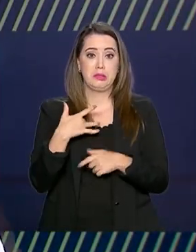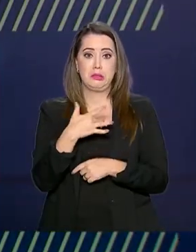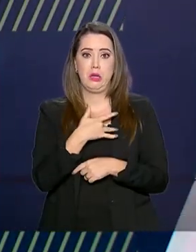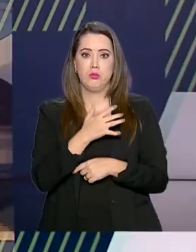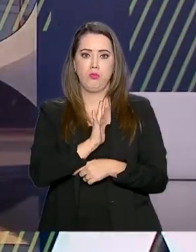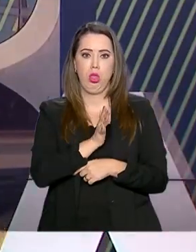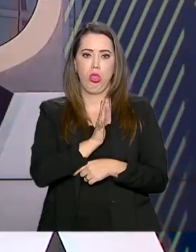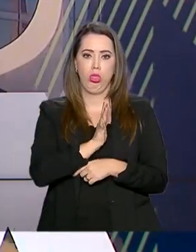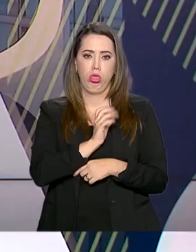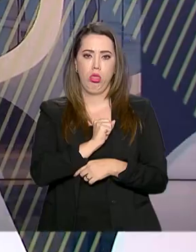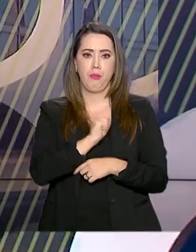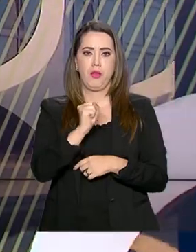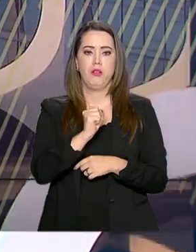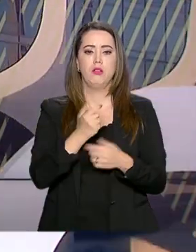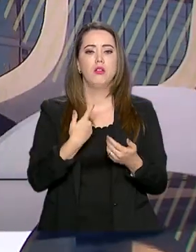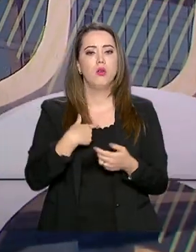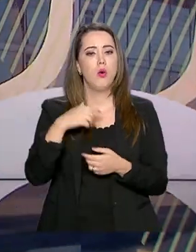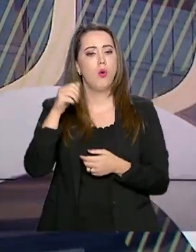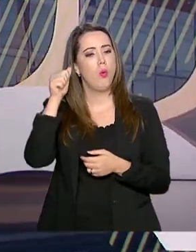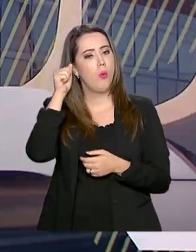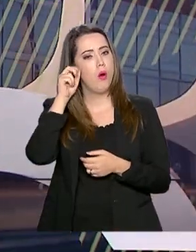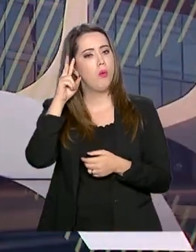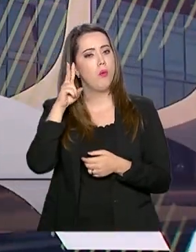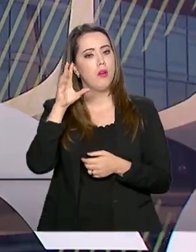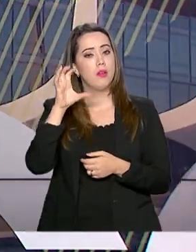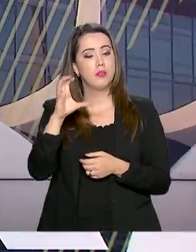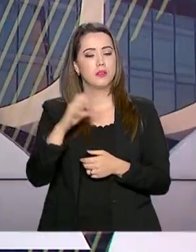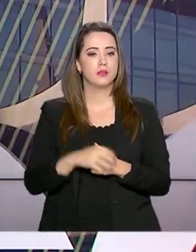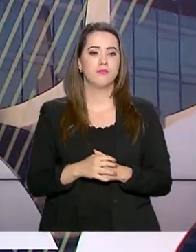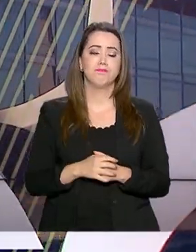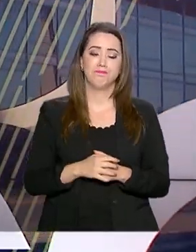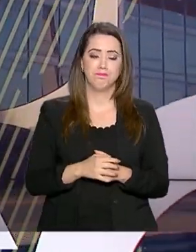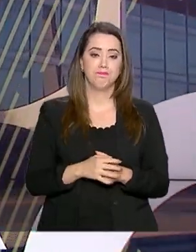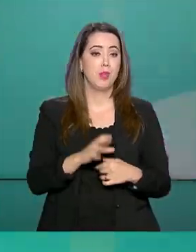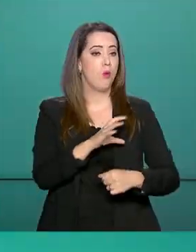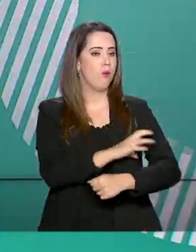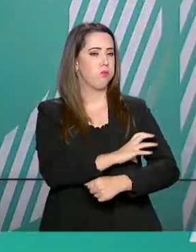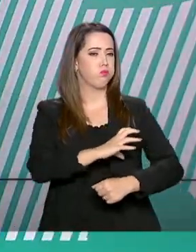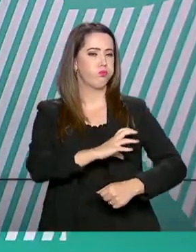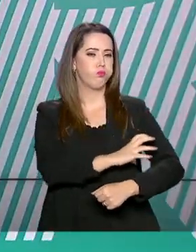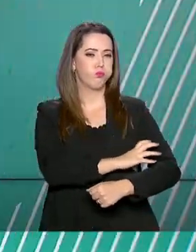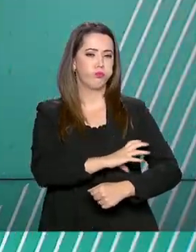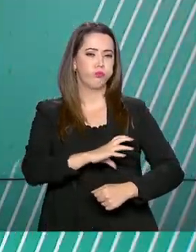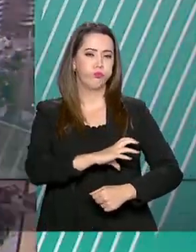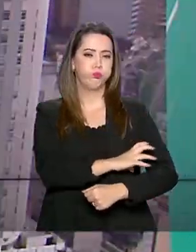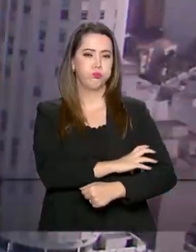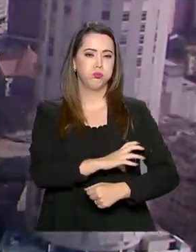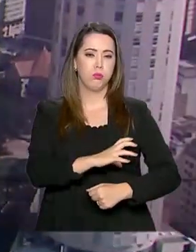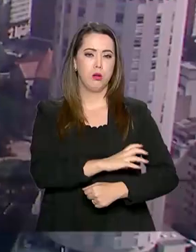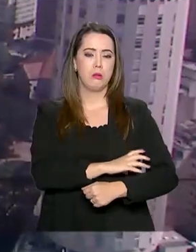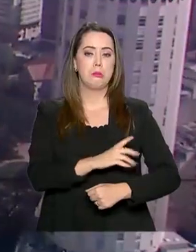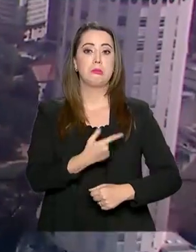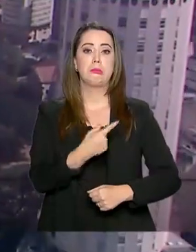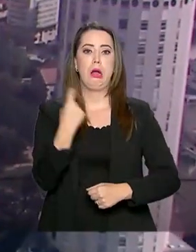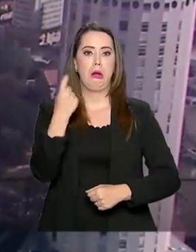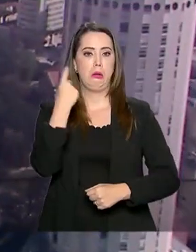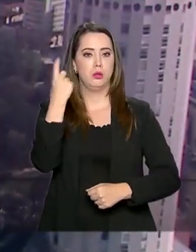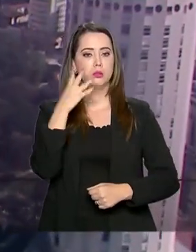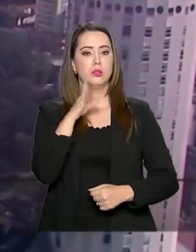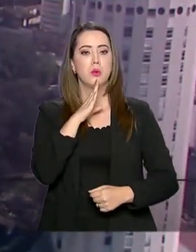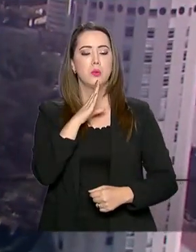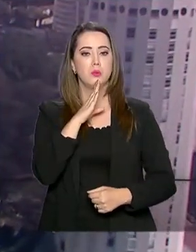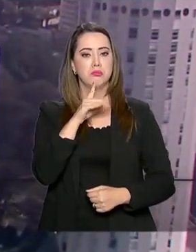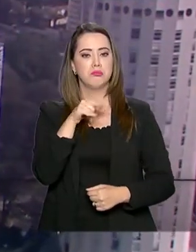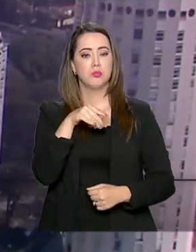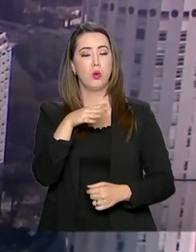e acidente vascular cerebral. A hipertensão, conhecida também como pressão alta, é uma doença que atinge quase 25